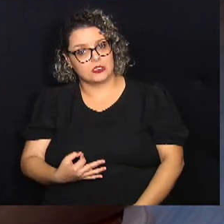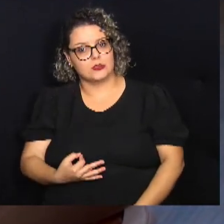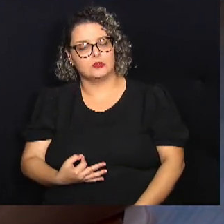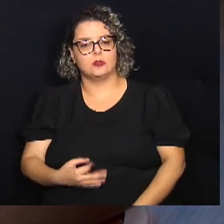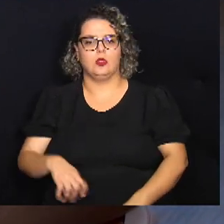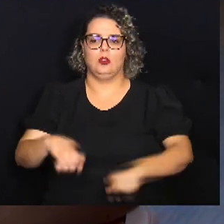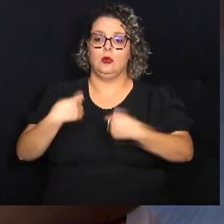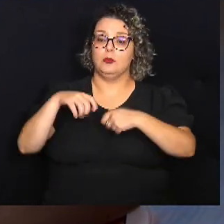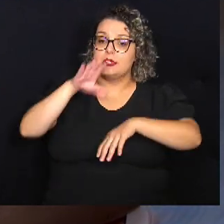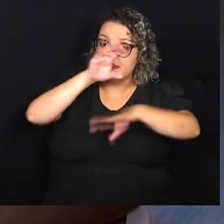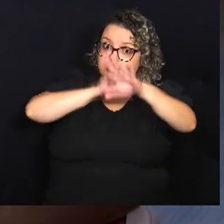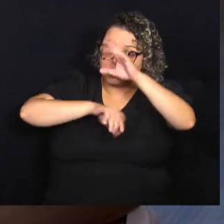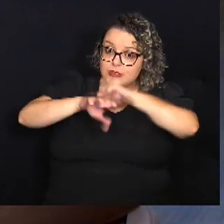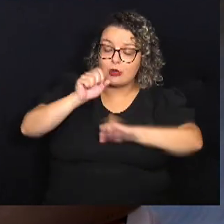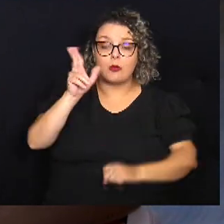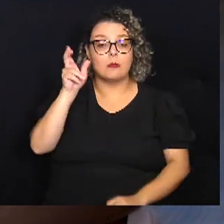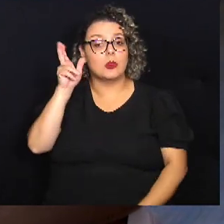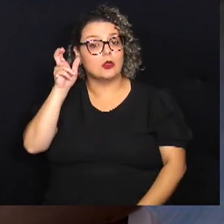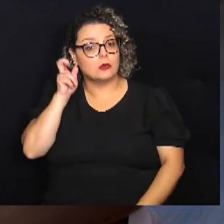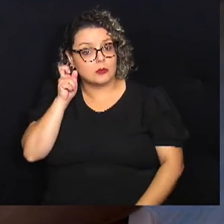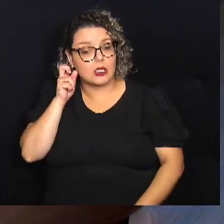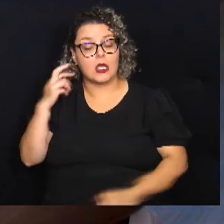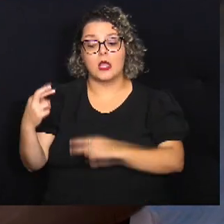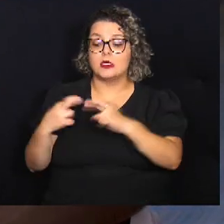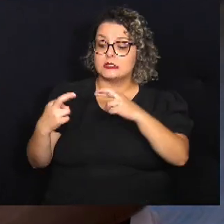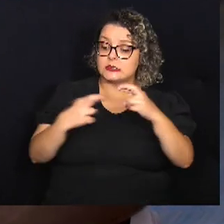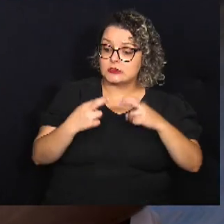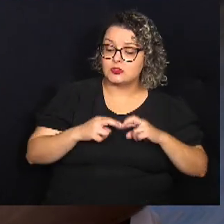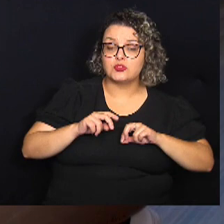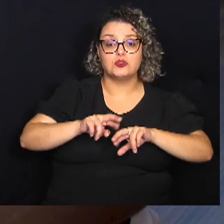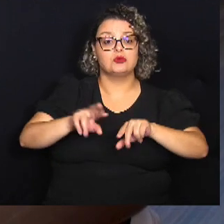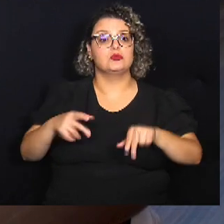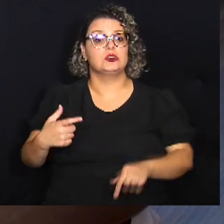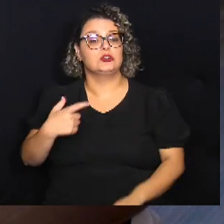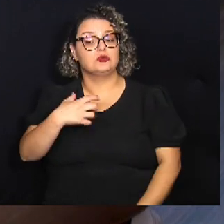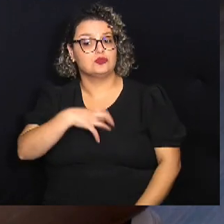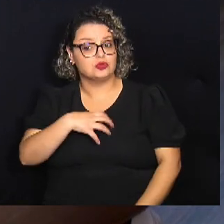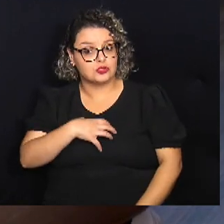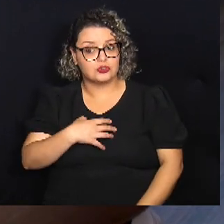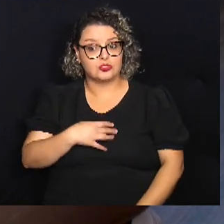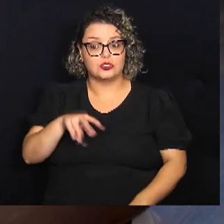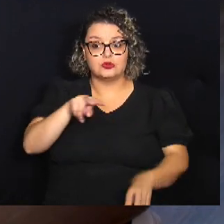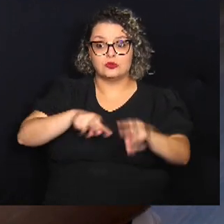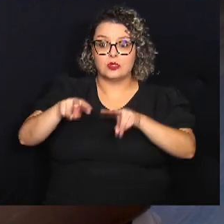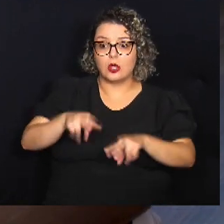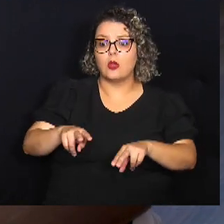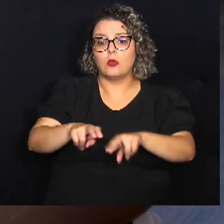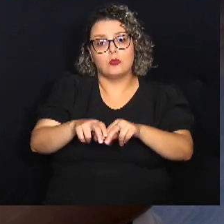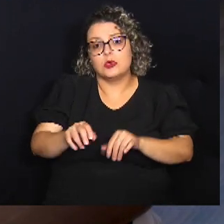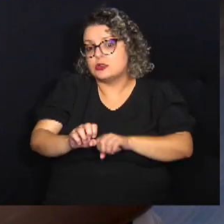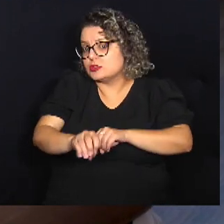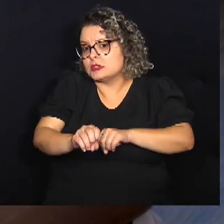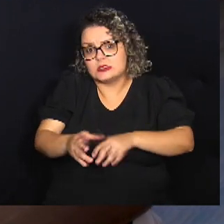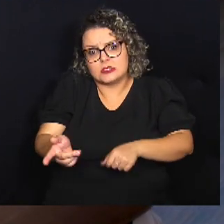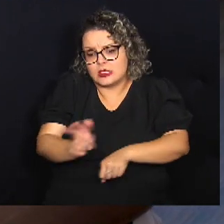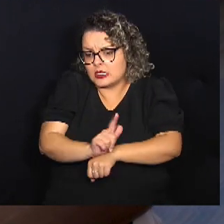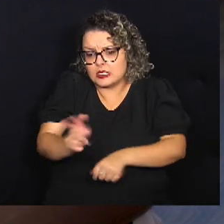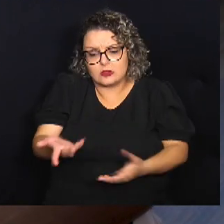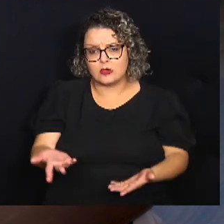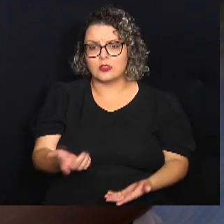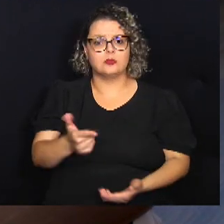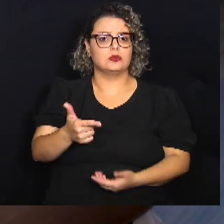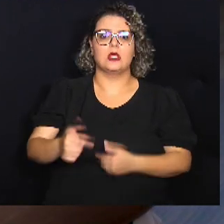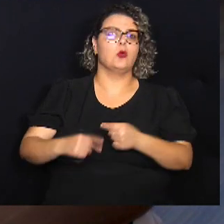precisa aprender a ouvir, a analisar diferentes pontos de vista. Isso a gente tem que ensinar na graduação. Não tem